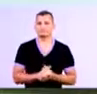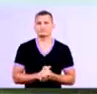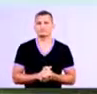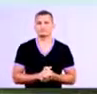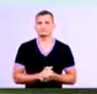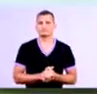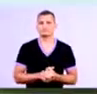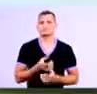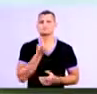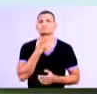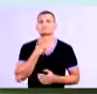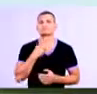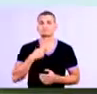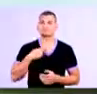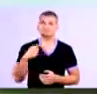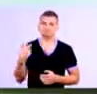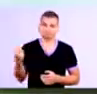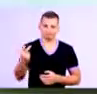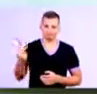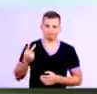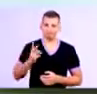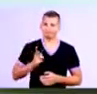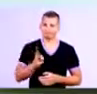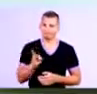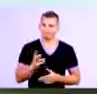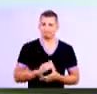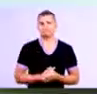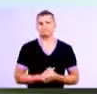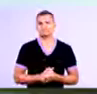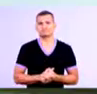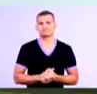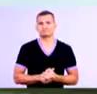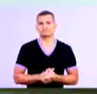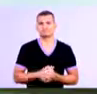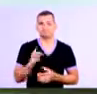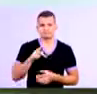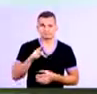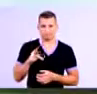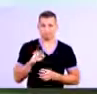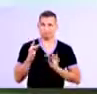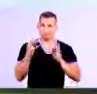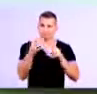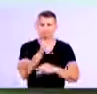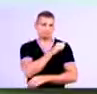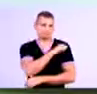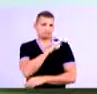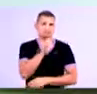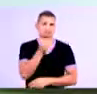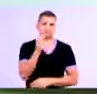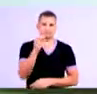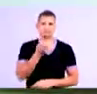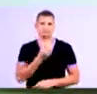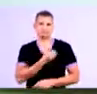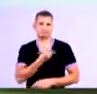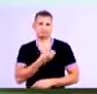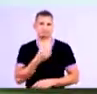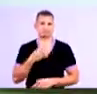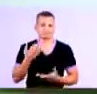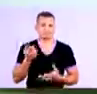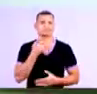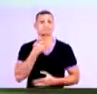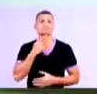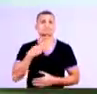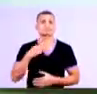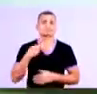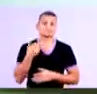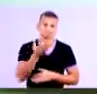Nosso desejo sempre como professor é que todos os alunos tirem nota 10. E é esse o nosso desejo para vocês.